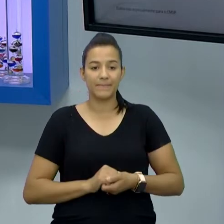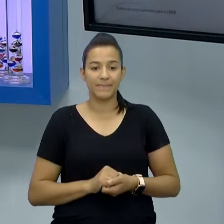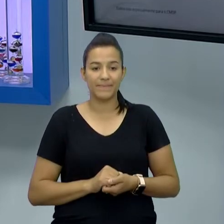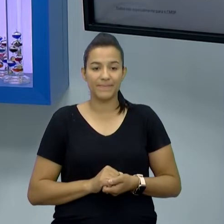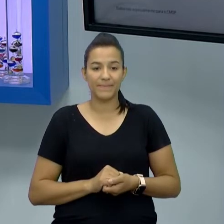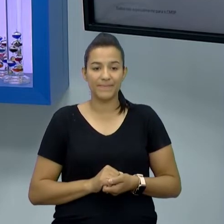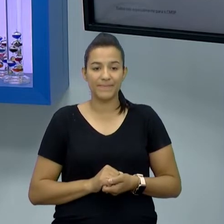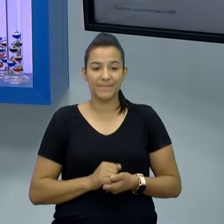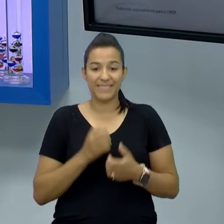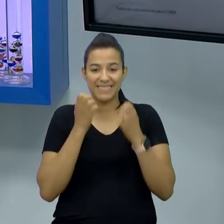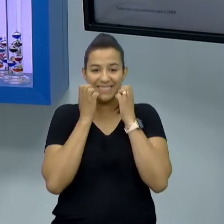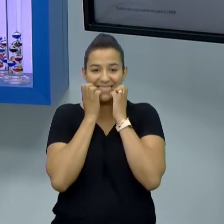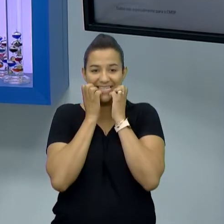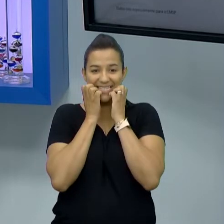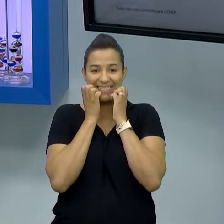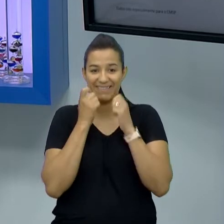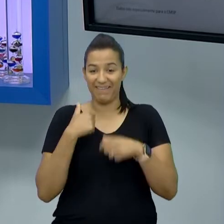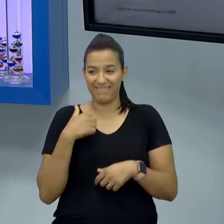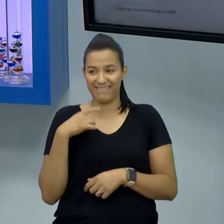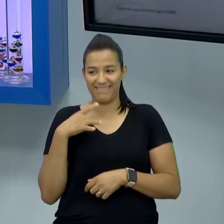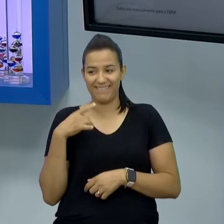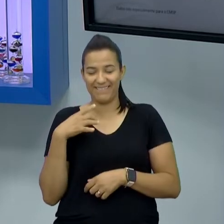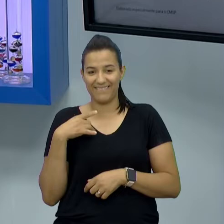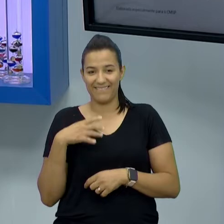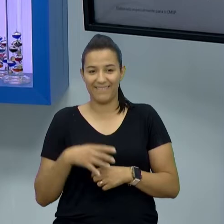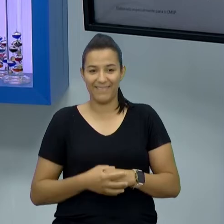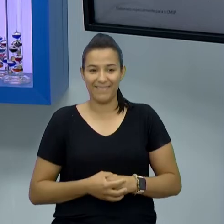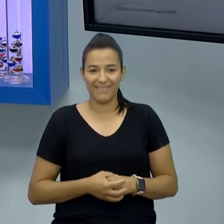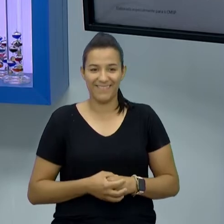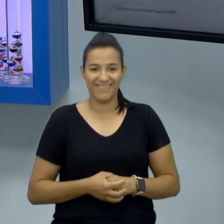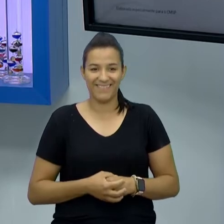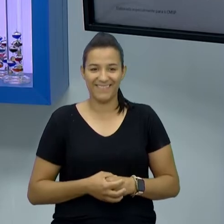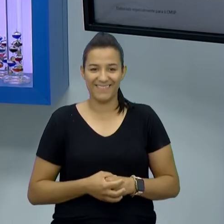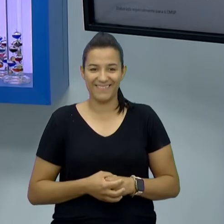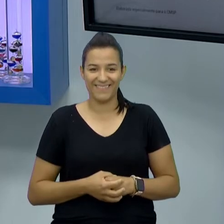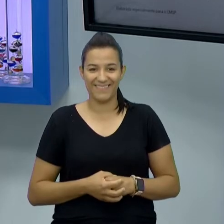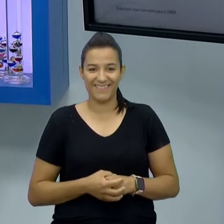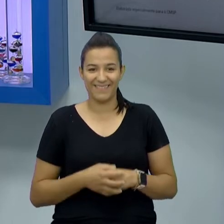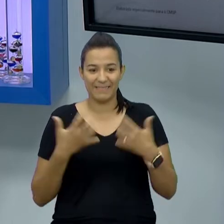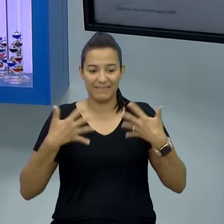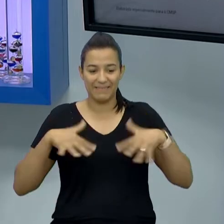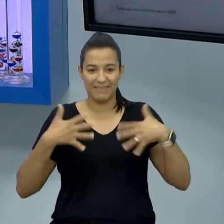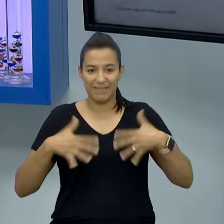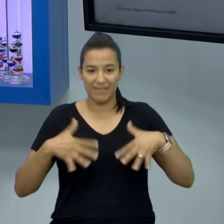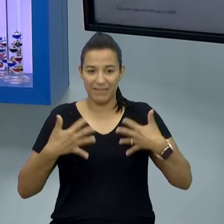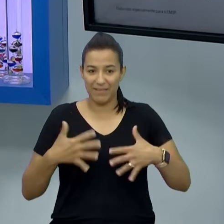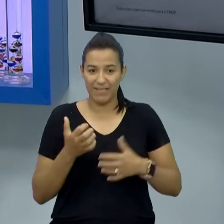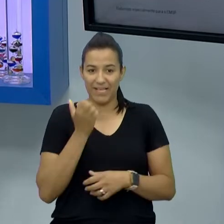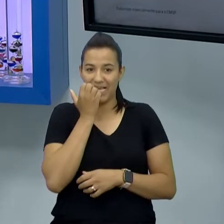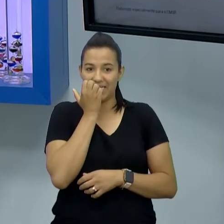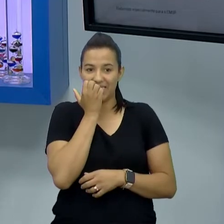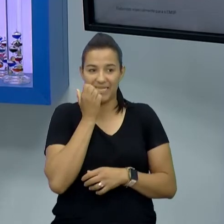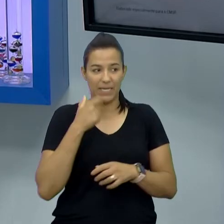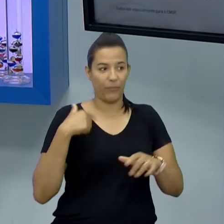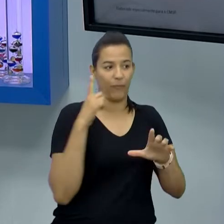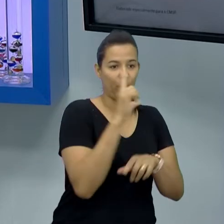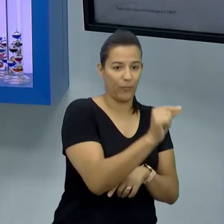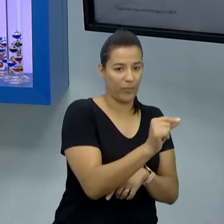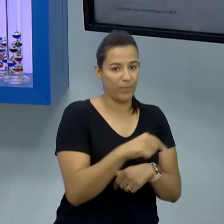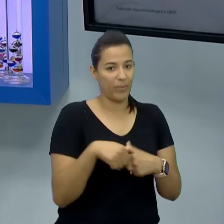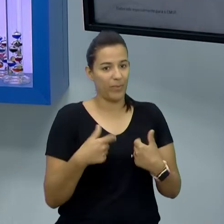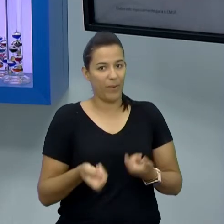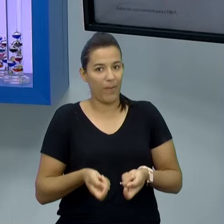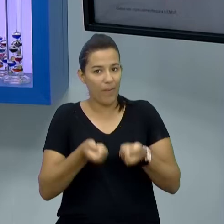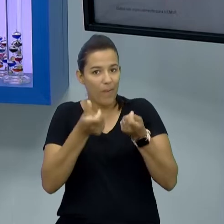Olha, ficou até com medo. A Flávia ficou com medo. A Flávia. Ela falou, nossa, que medo! Nossa, quase que vou embora. Quase